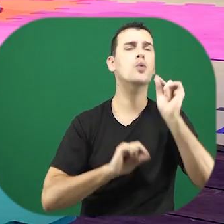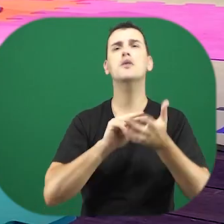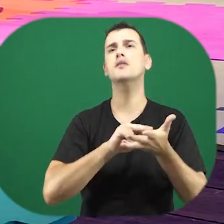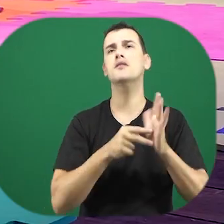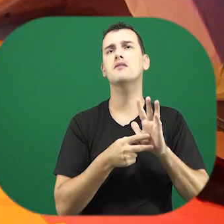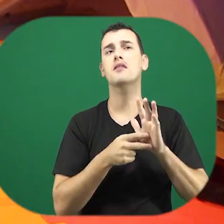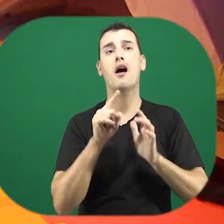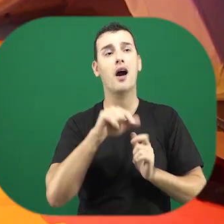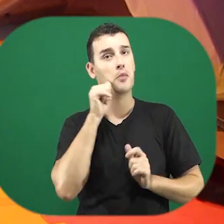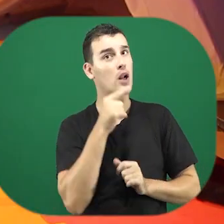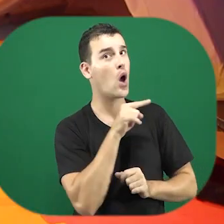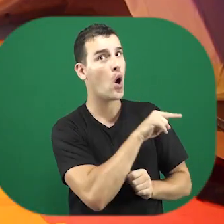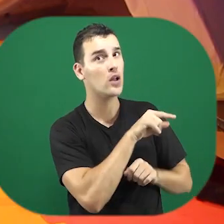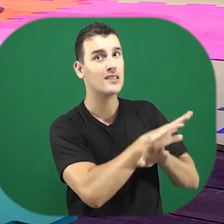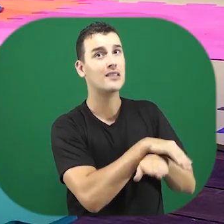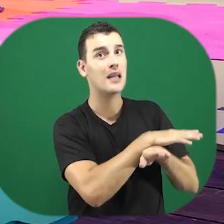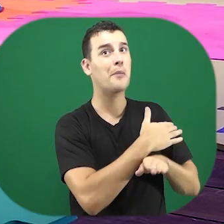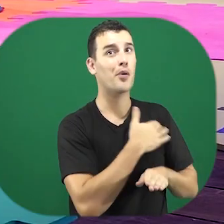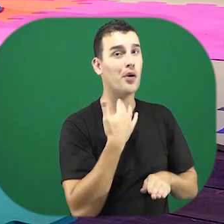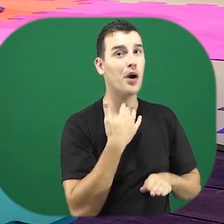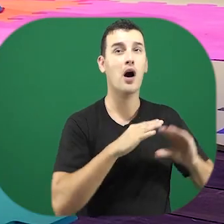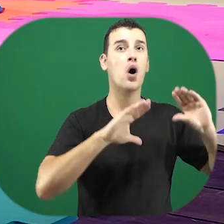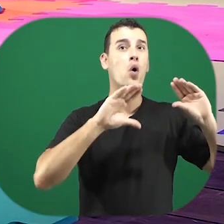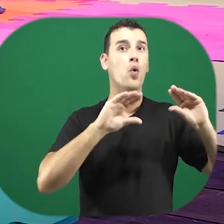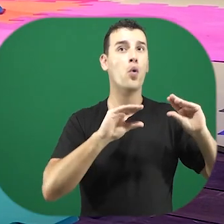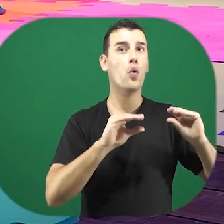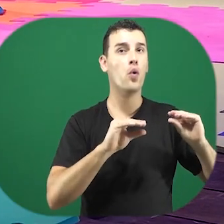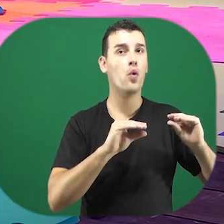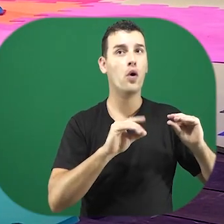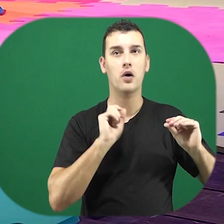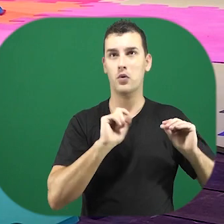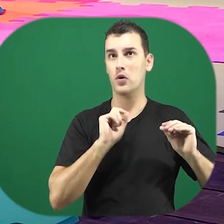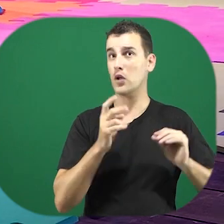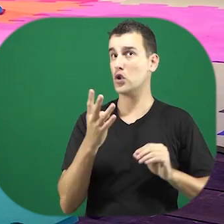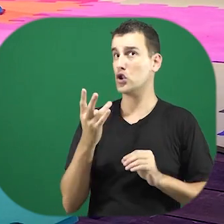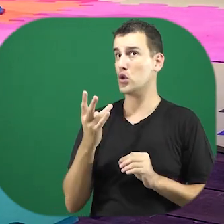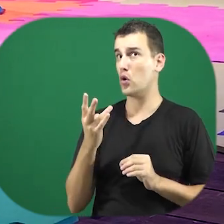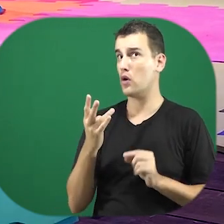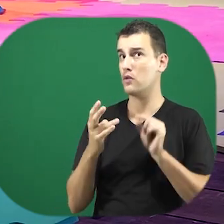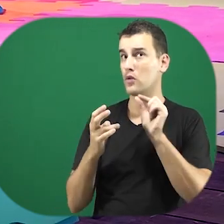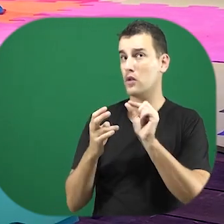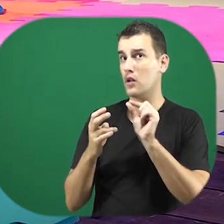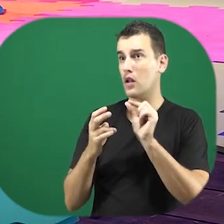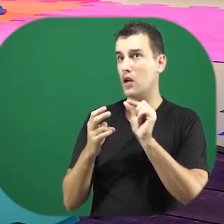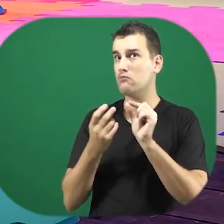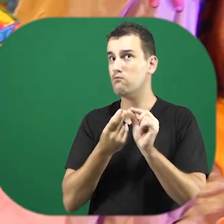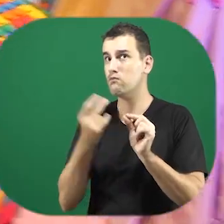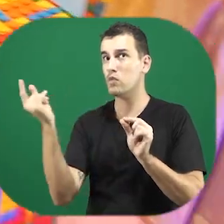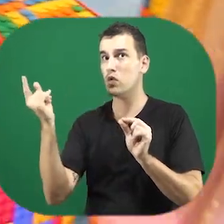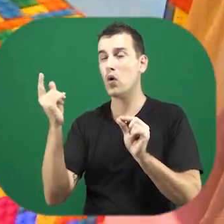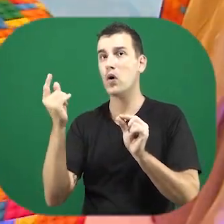a morte para ela. Ao anoitecer, os noivos se recolheram tudo ficou em